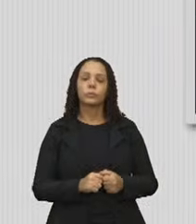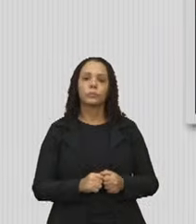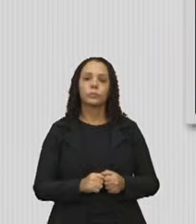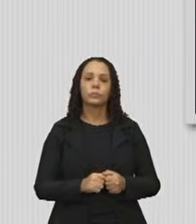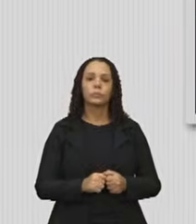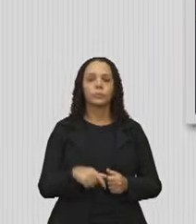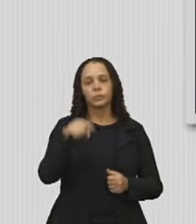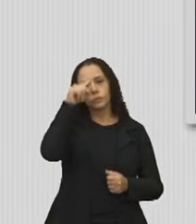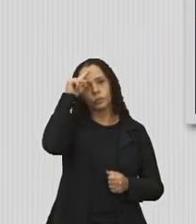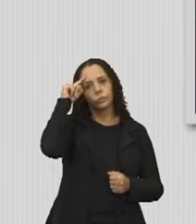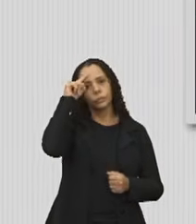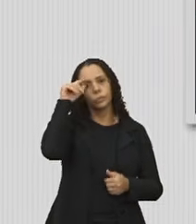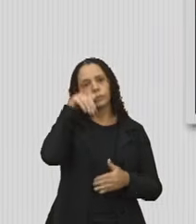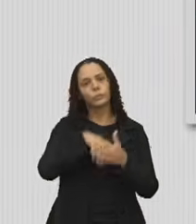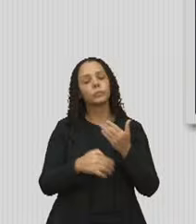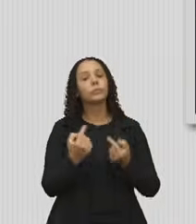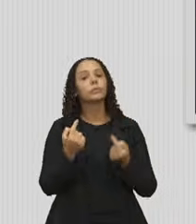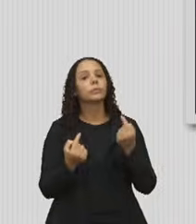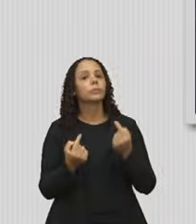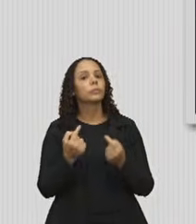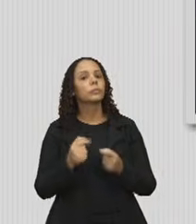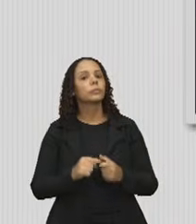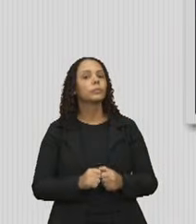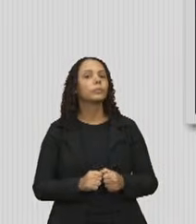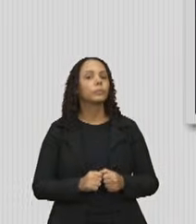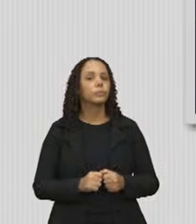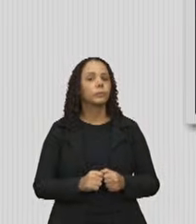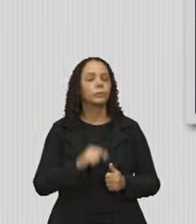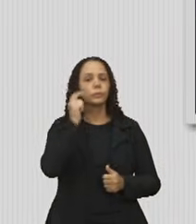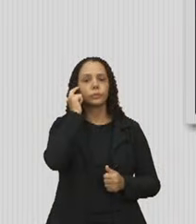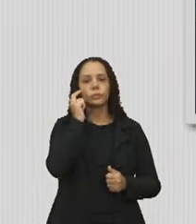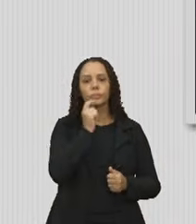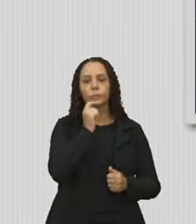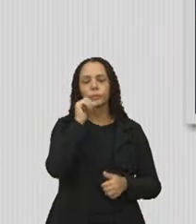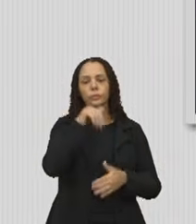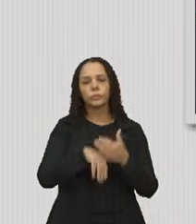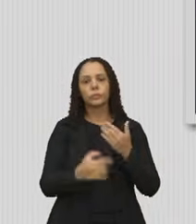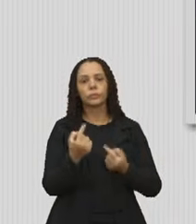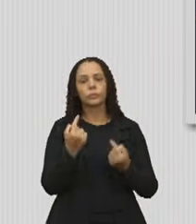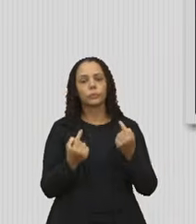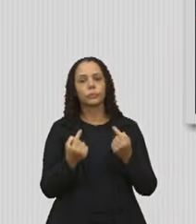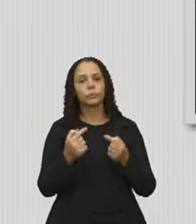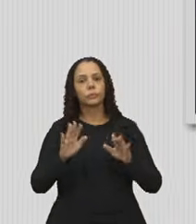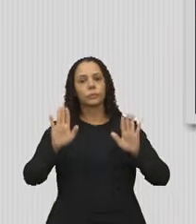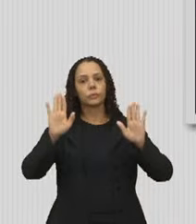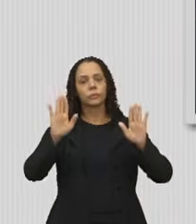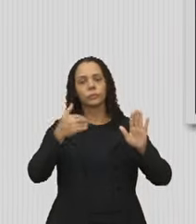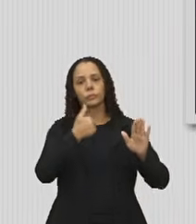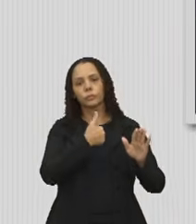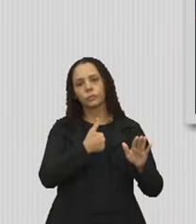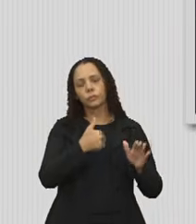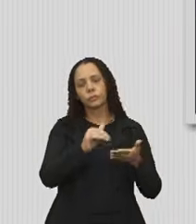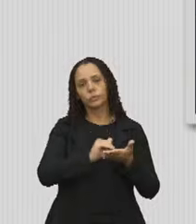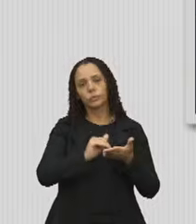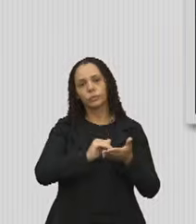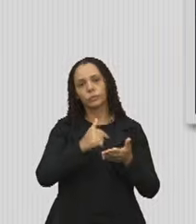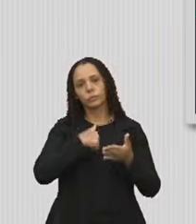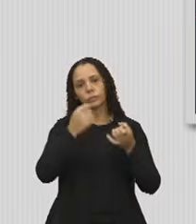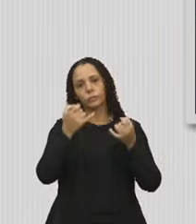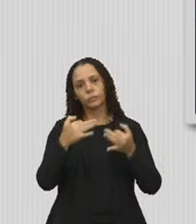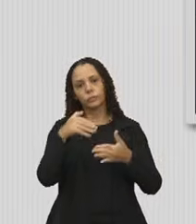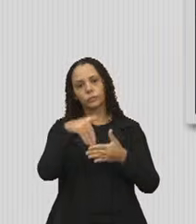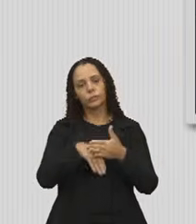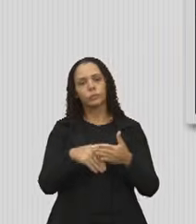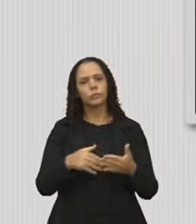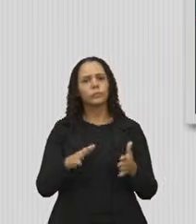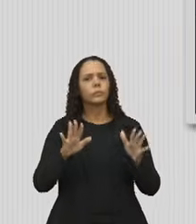vereador Daniel Mariano. Como vota o vereador Gabriel Belém. Secretária, gostaria de justificar meu voto. Eu